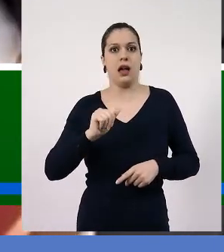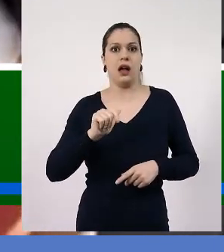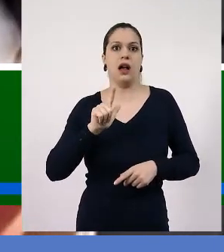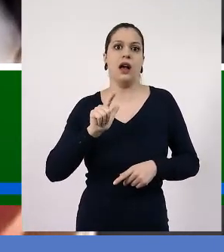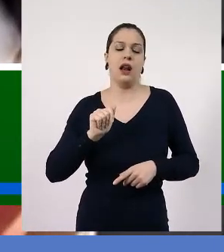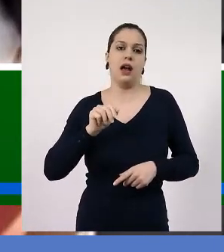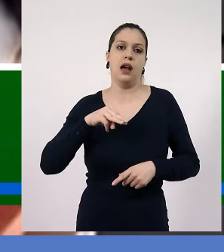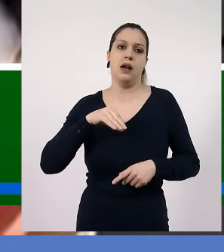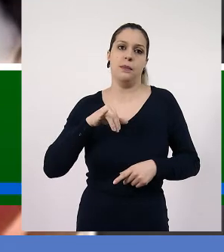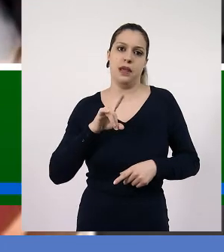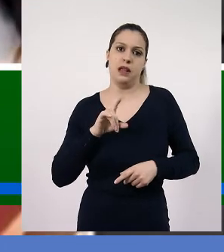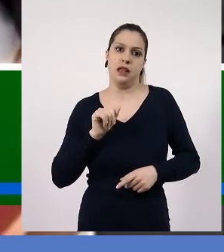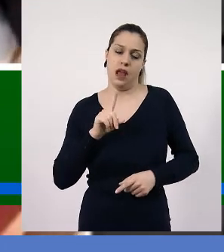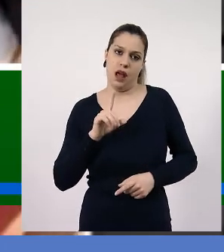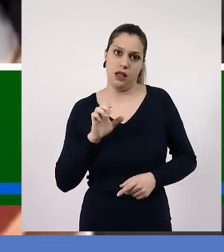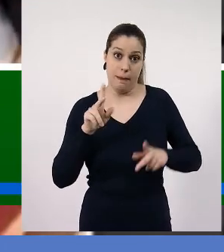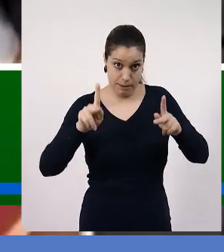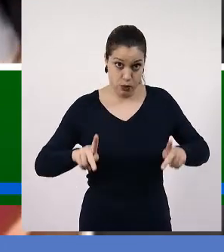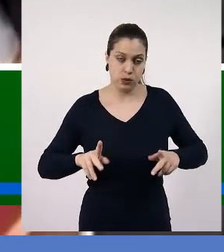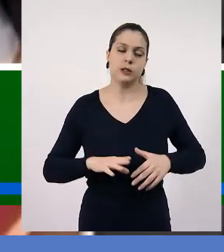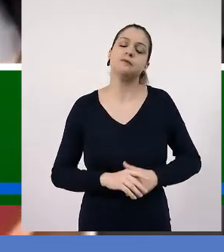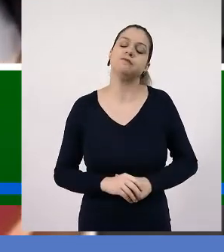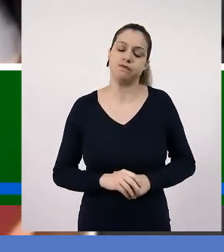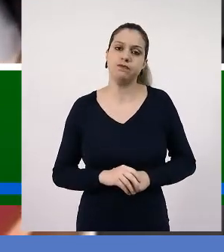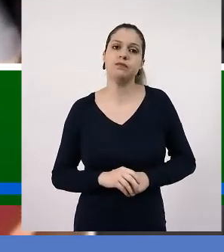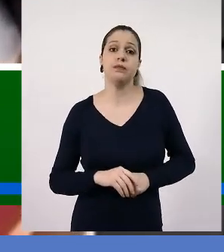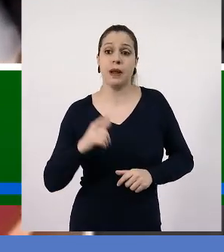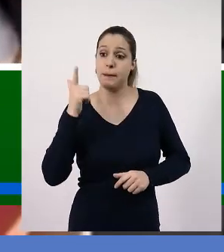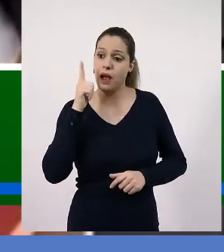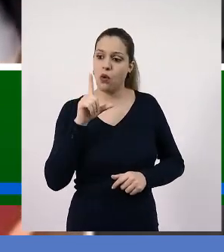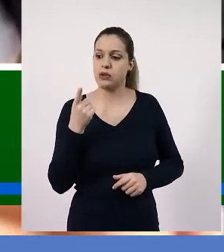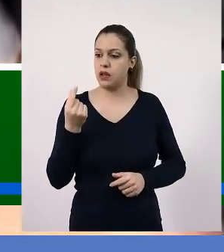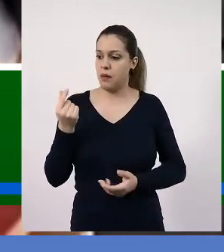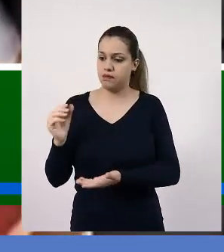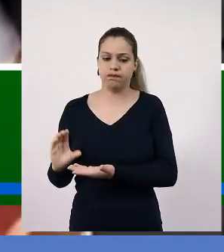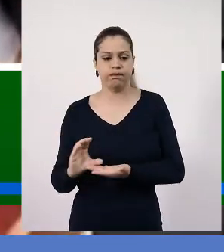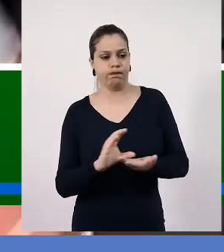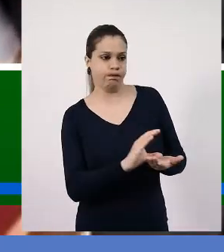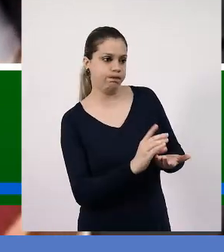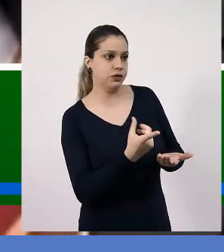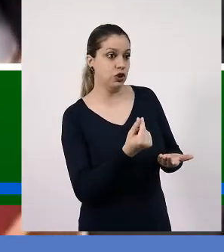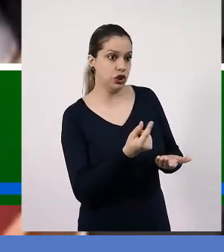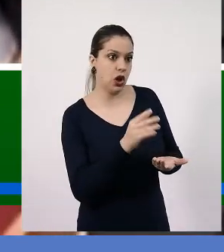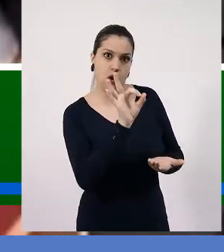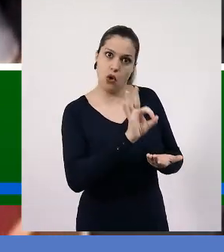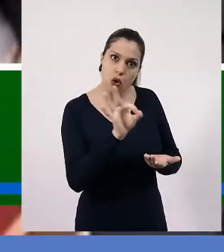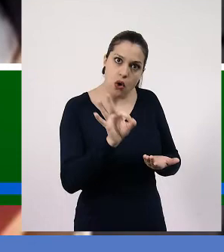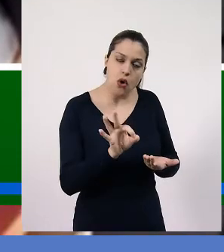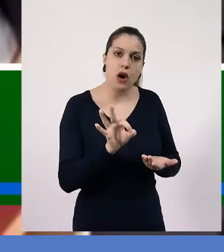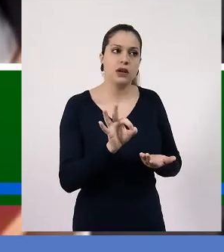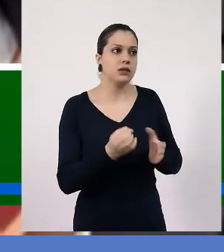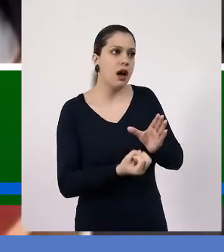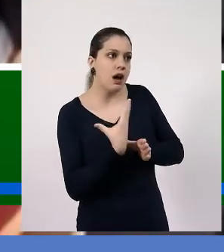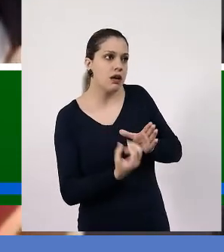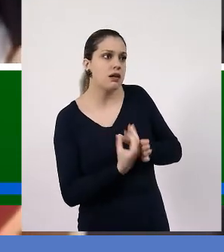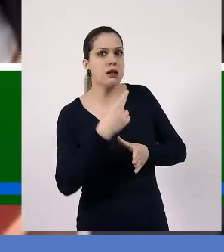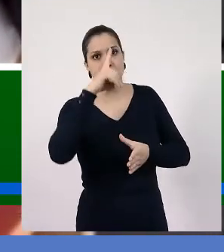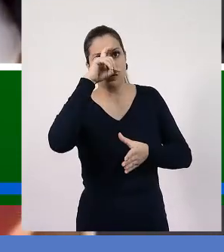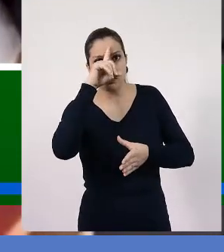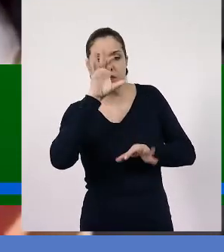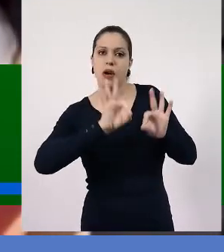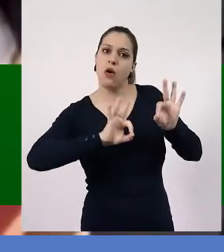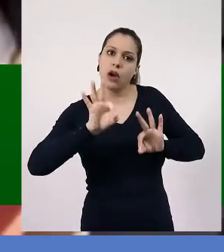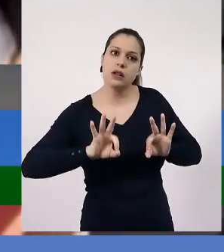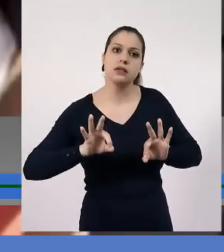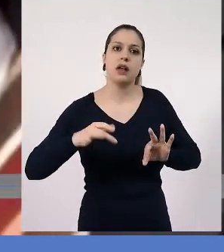acesso a uma demanda muito forte na saúde, que tenha condições de remover recursos da pasta A para a pasta da saúde, para poder atender as demandas